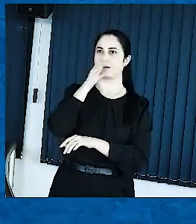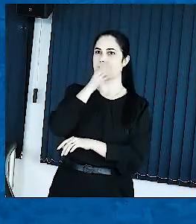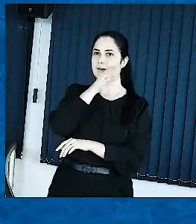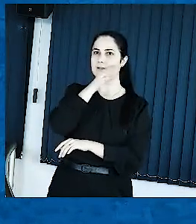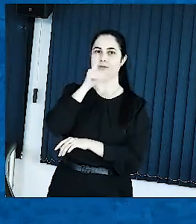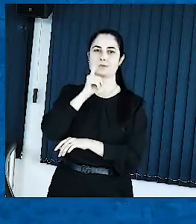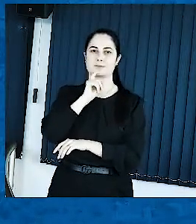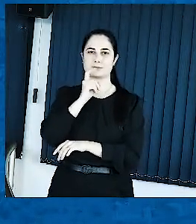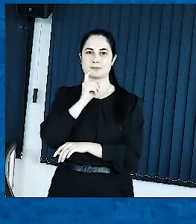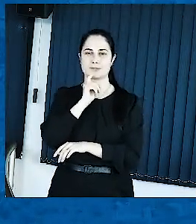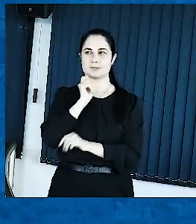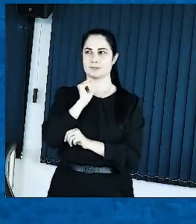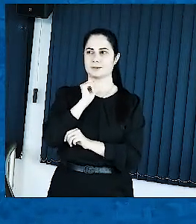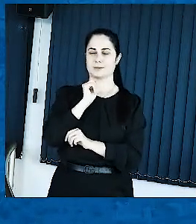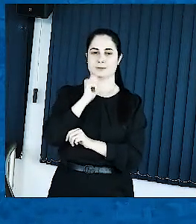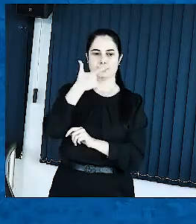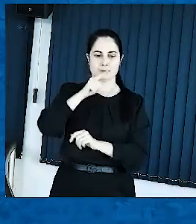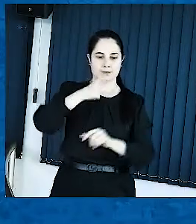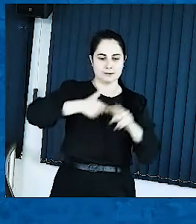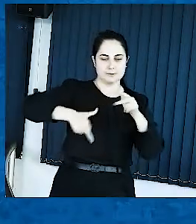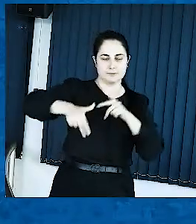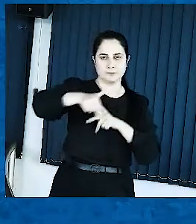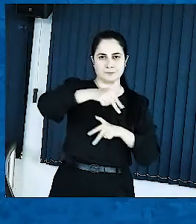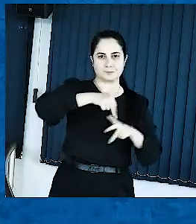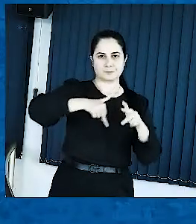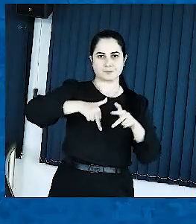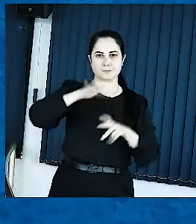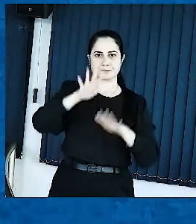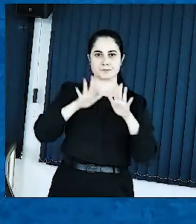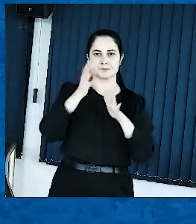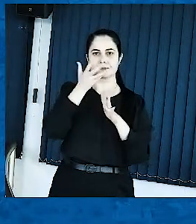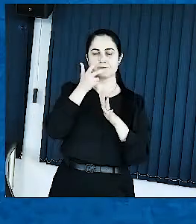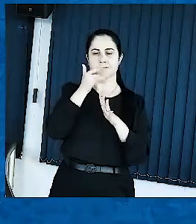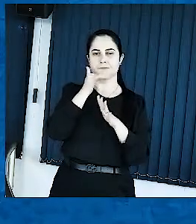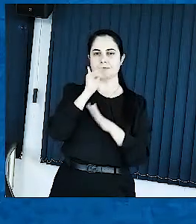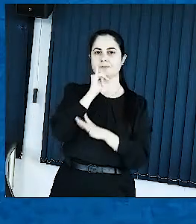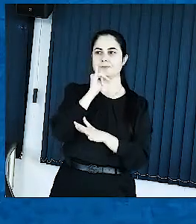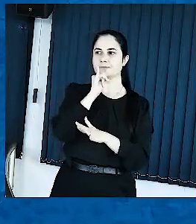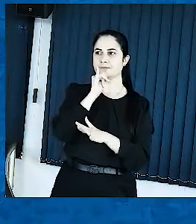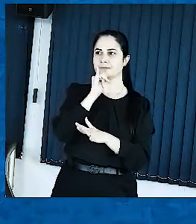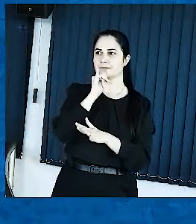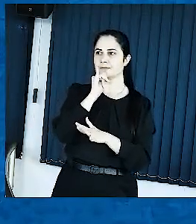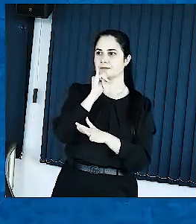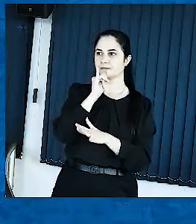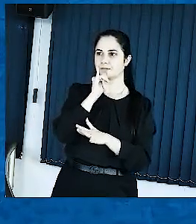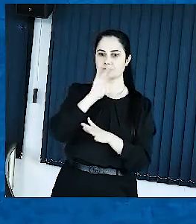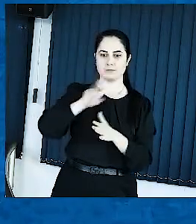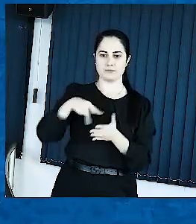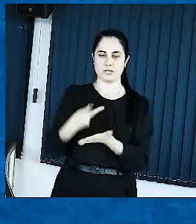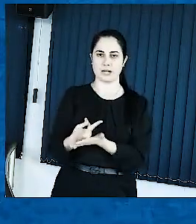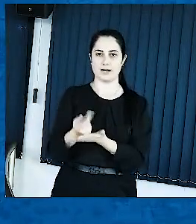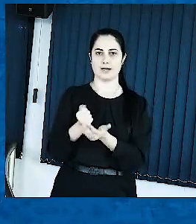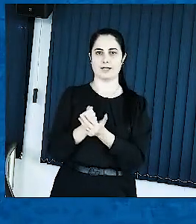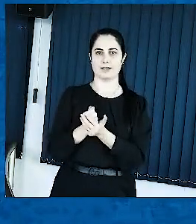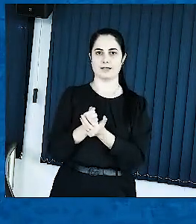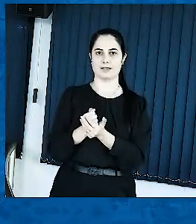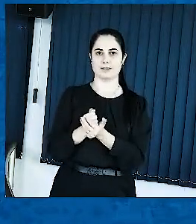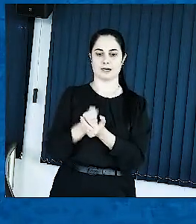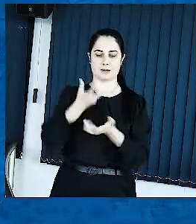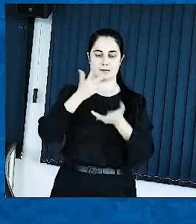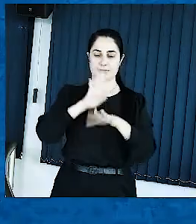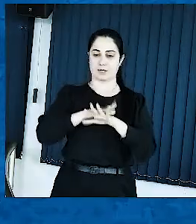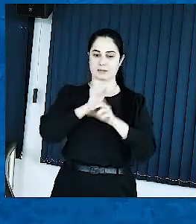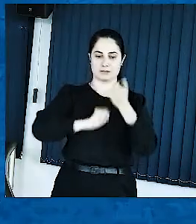temperatura, a mobilidade. Essas crianças, muitas vezes, elas têm hipotonias, caem mais, elas são